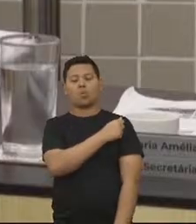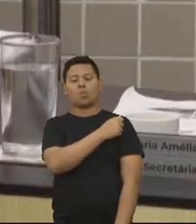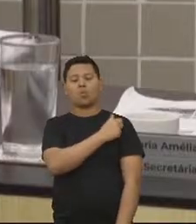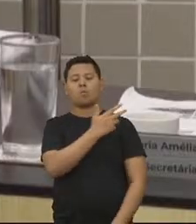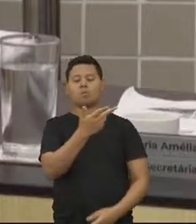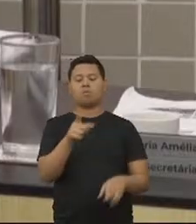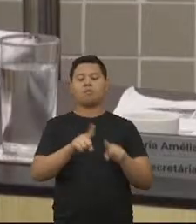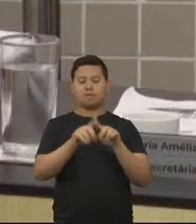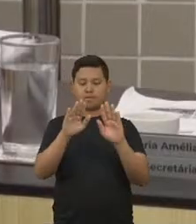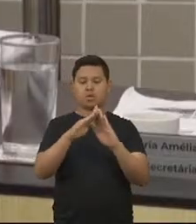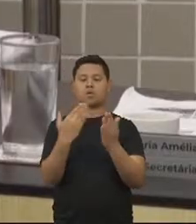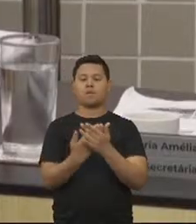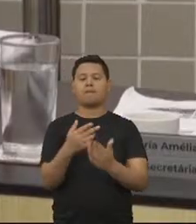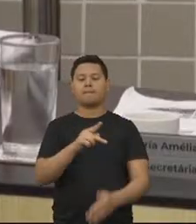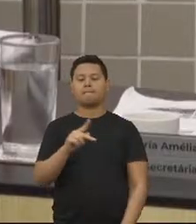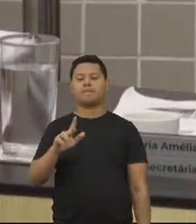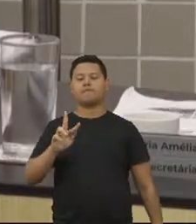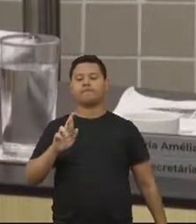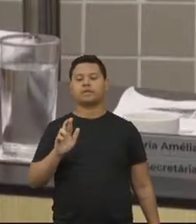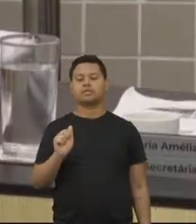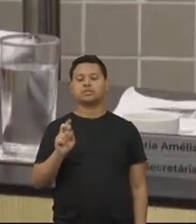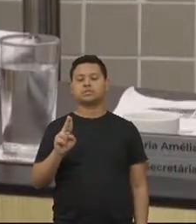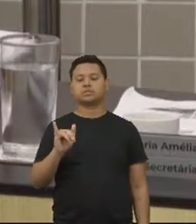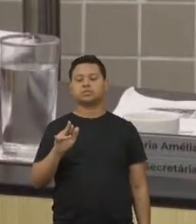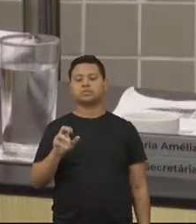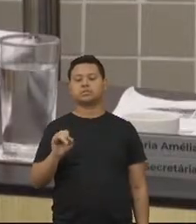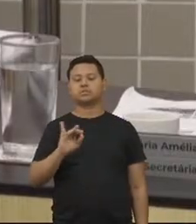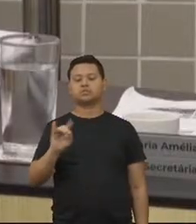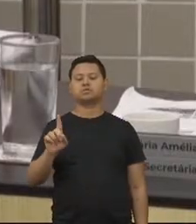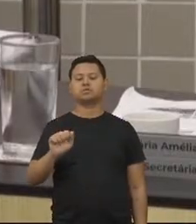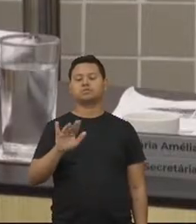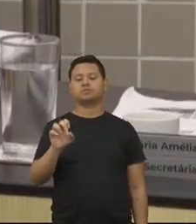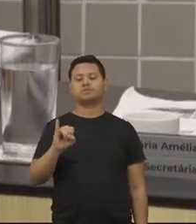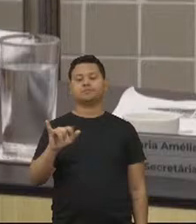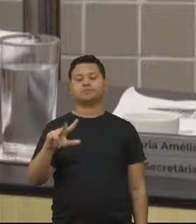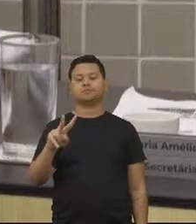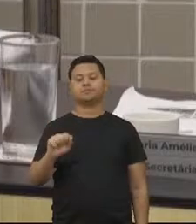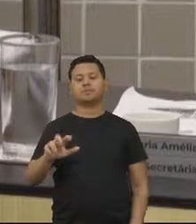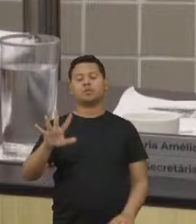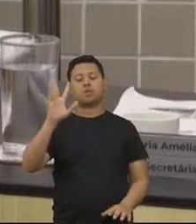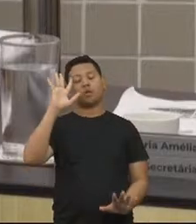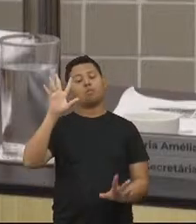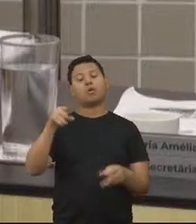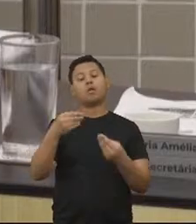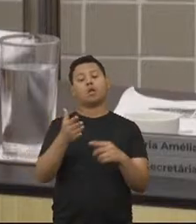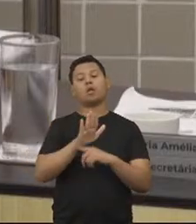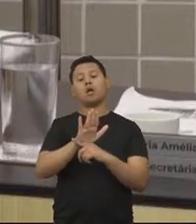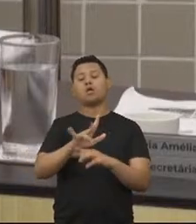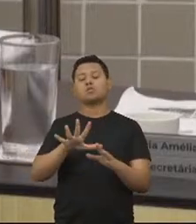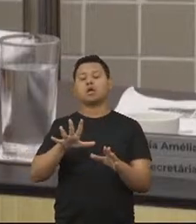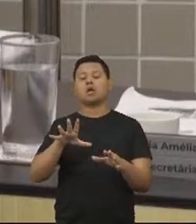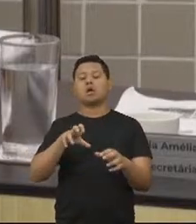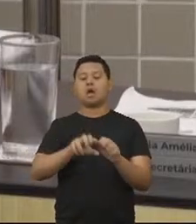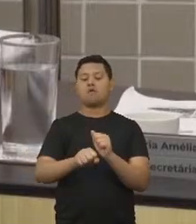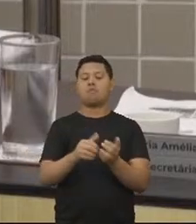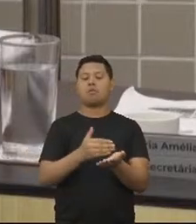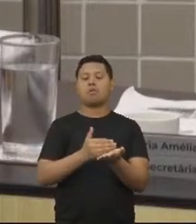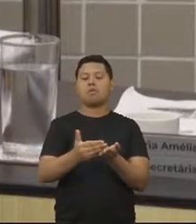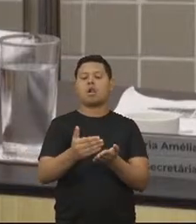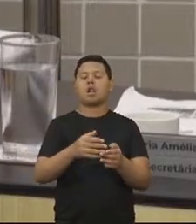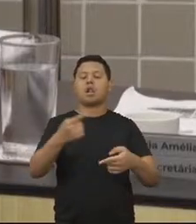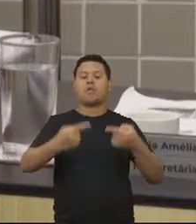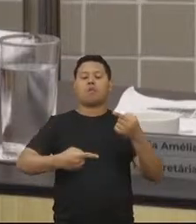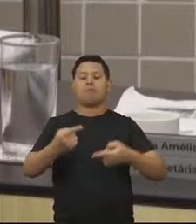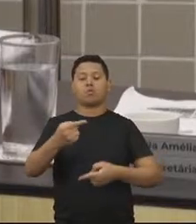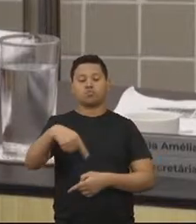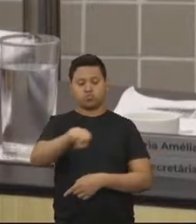a Escola Estadual Professor Francisco Feliciano Ferreira da Silva pela relevante contribuição à formação cidadã e política